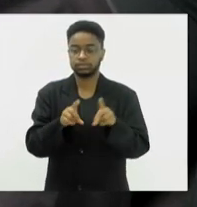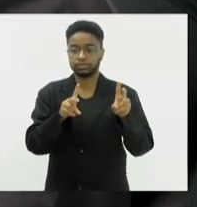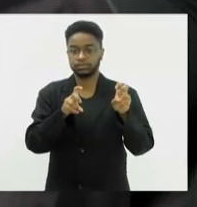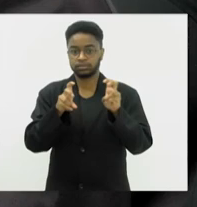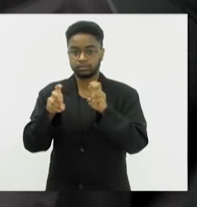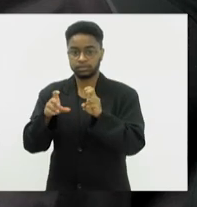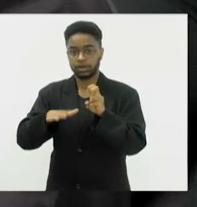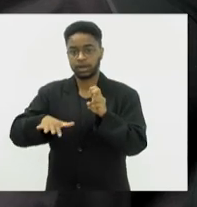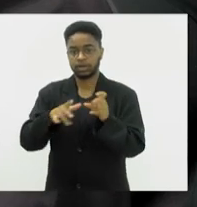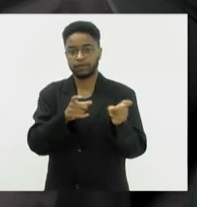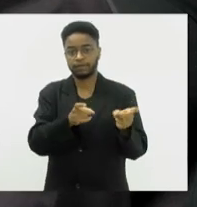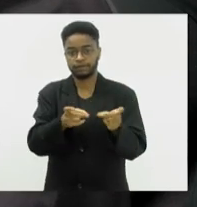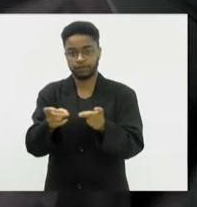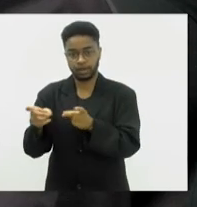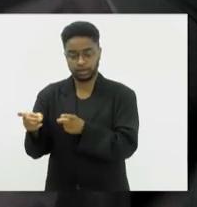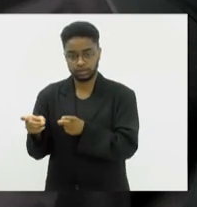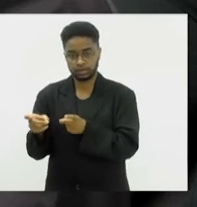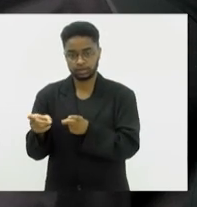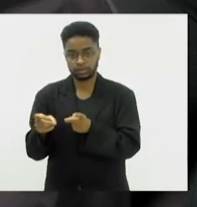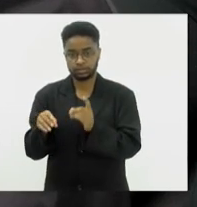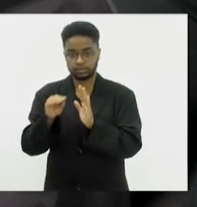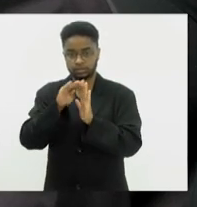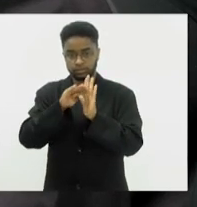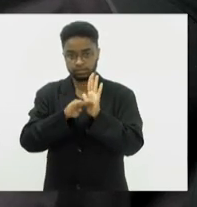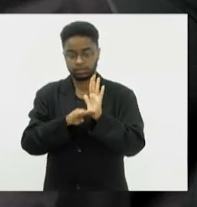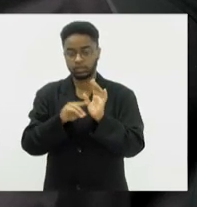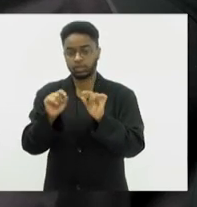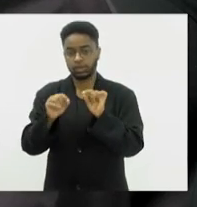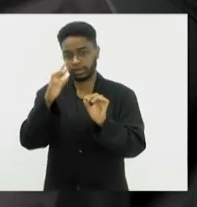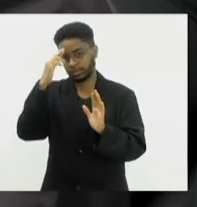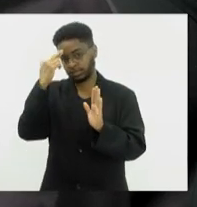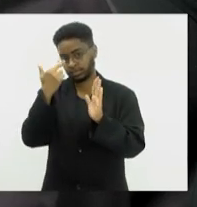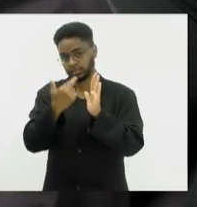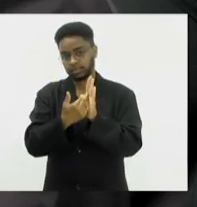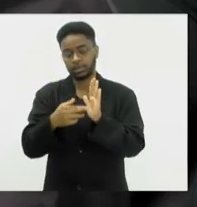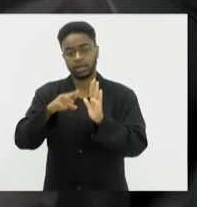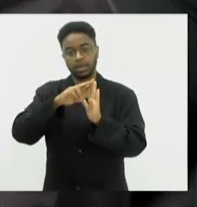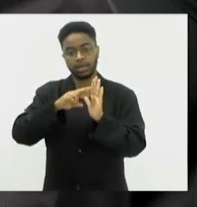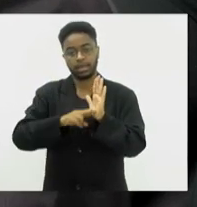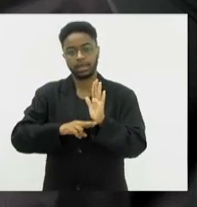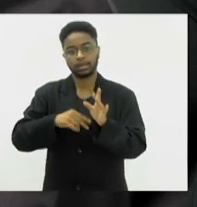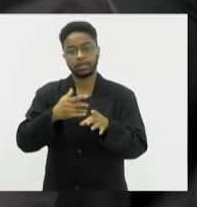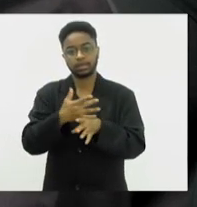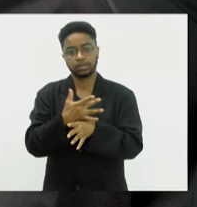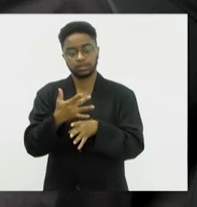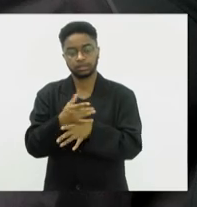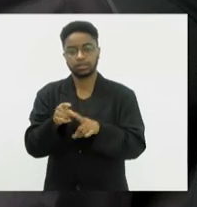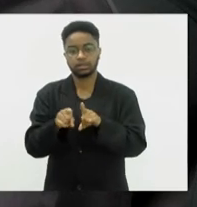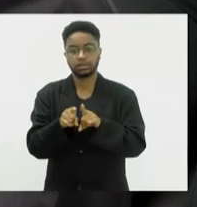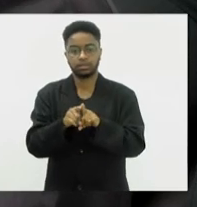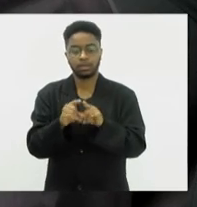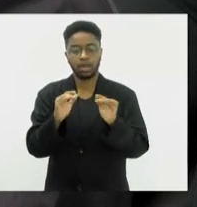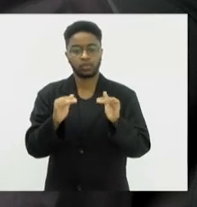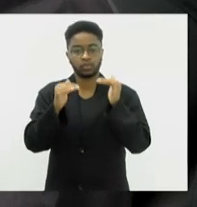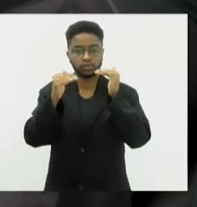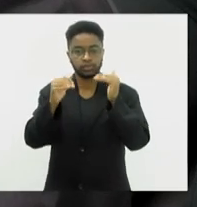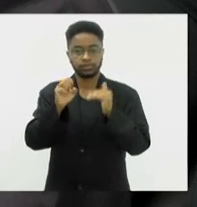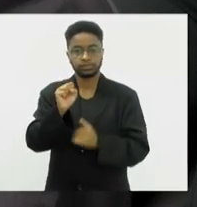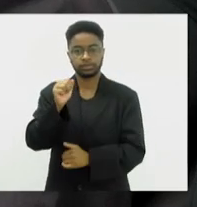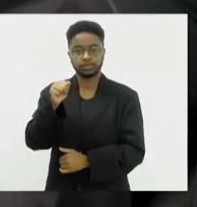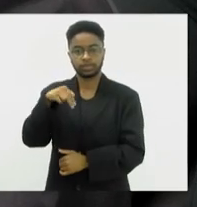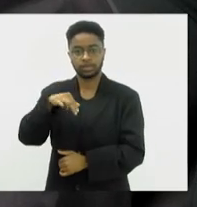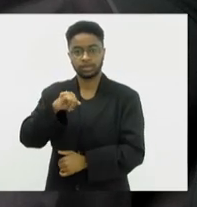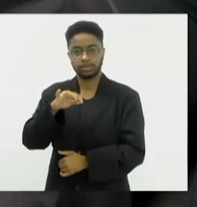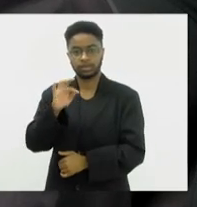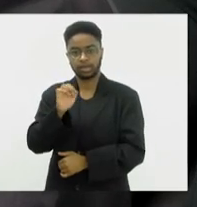ao comércio que especifica, respeitando as competências municipais e as autoridades sanitárias durante